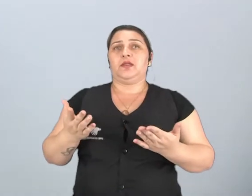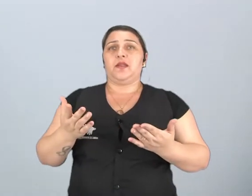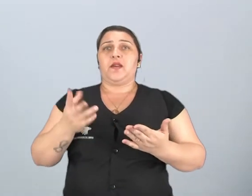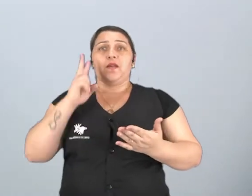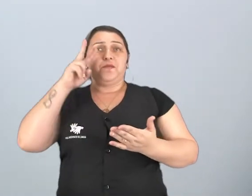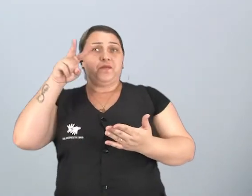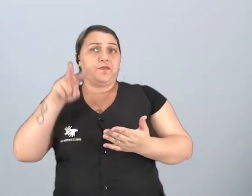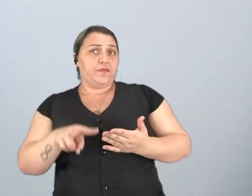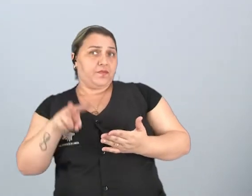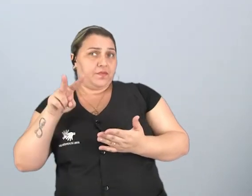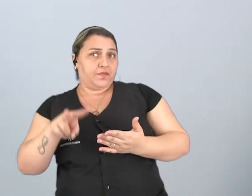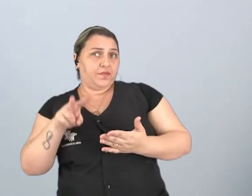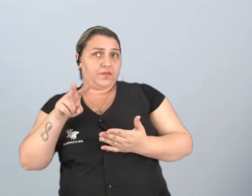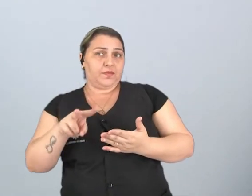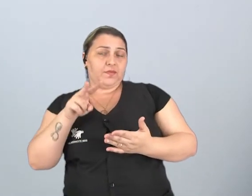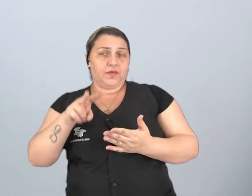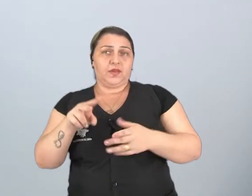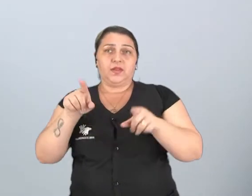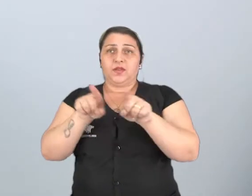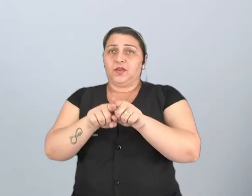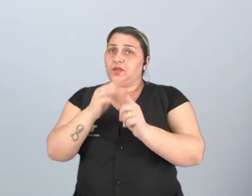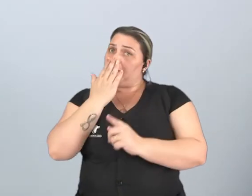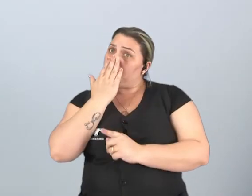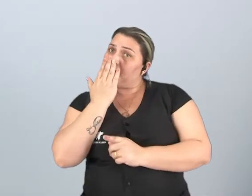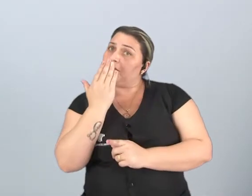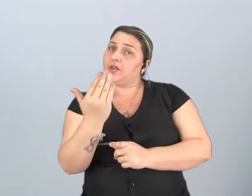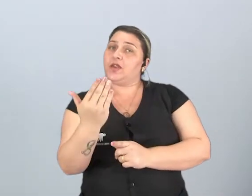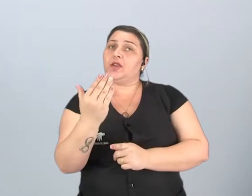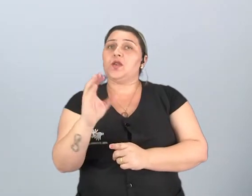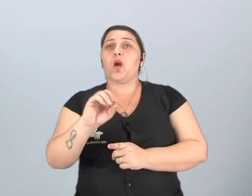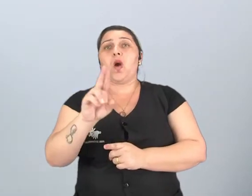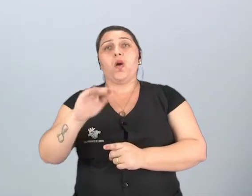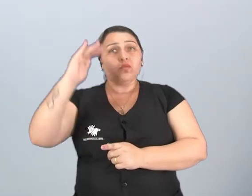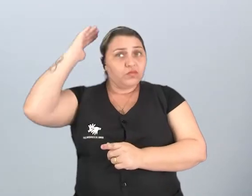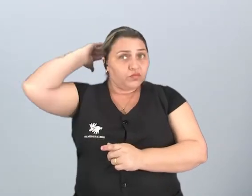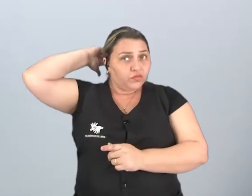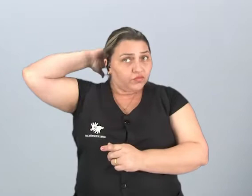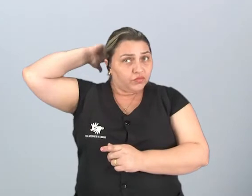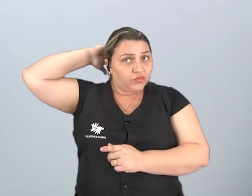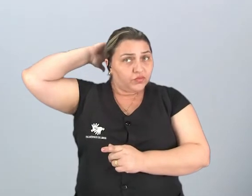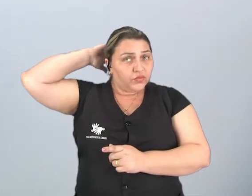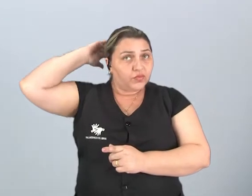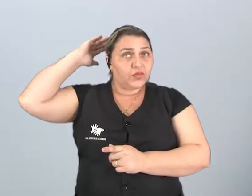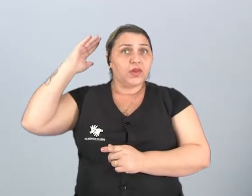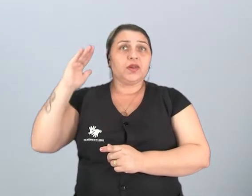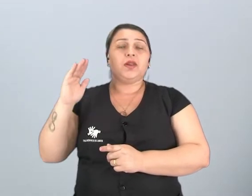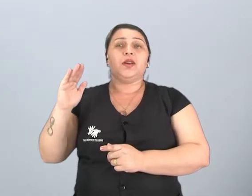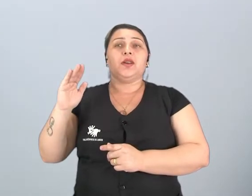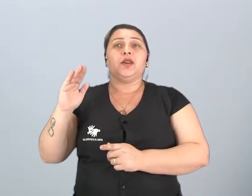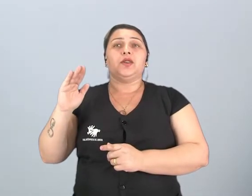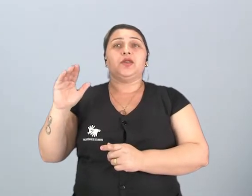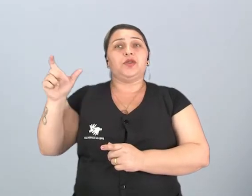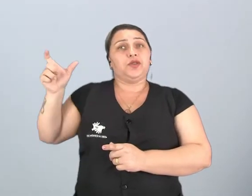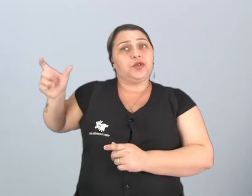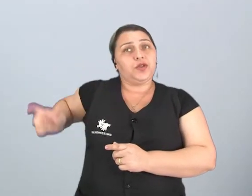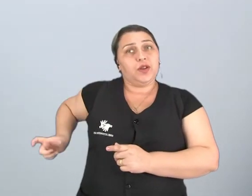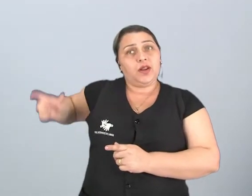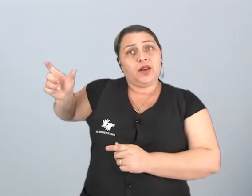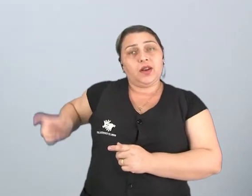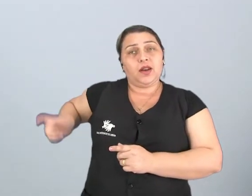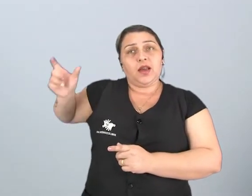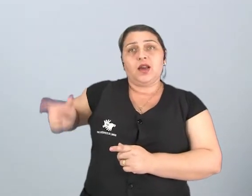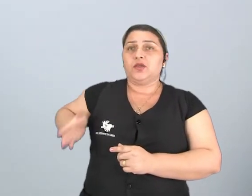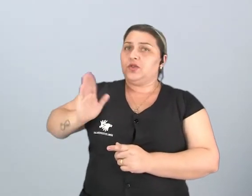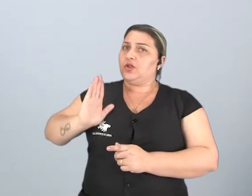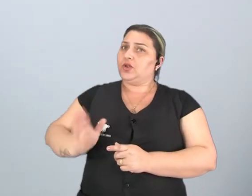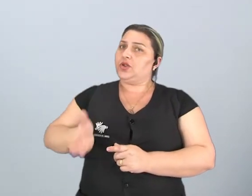gente viu essa linha reta, a gente está vendo de frente ou de costa. Quando a gente vê lateralmente, a coluna ela já tem